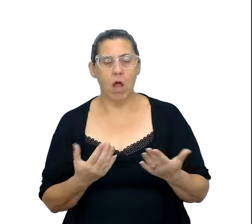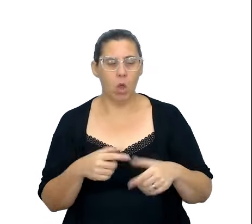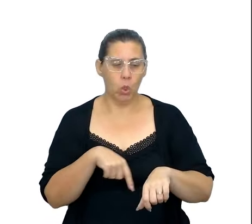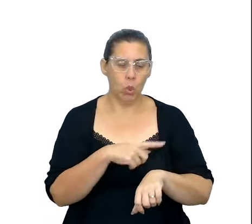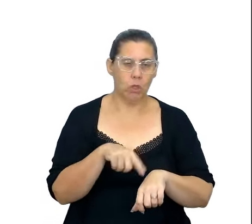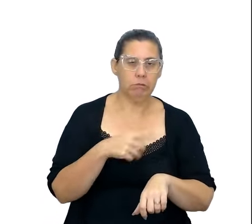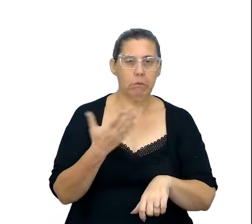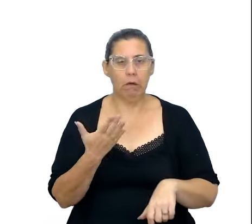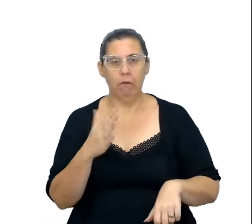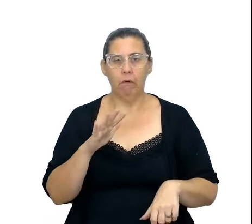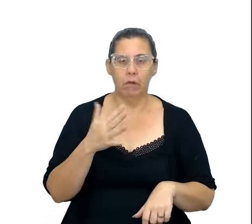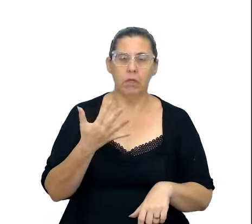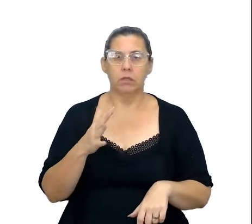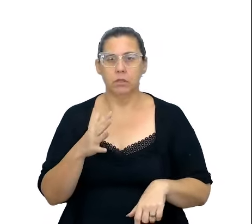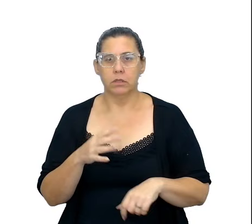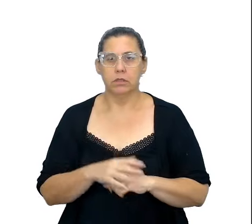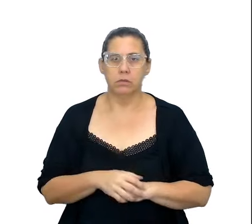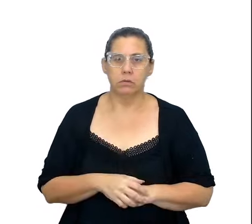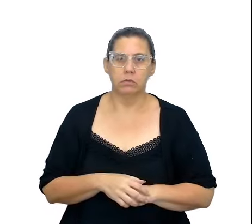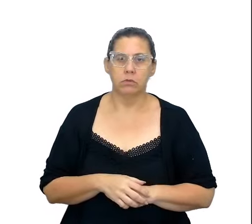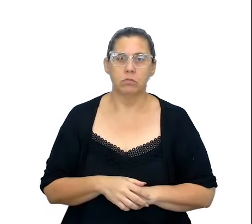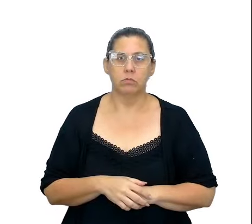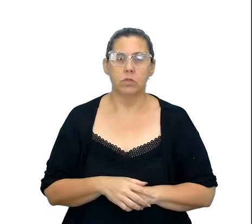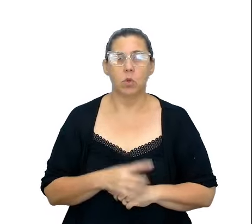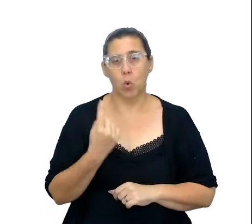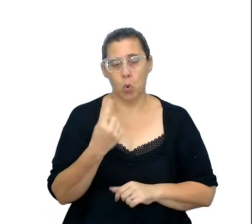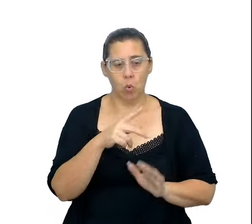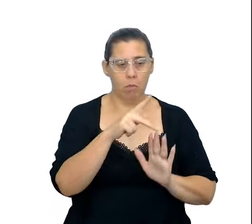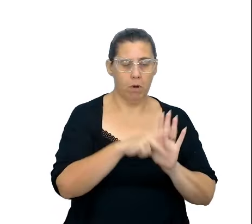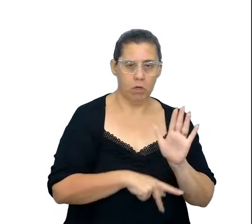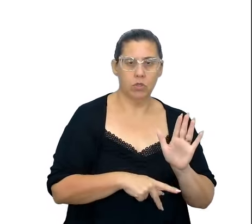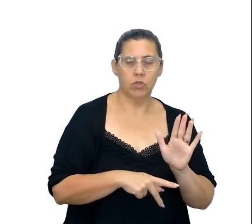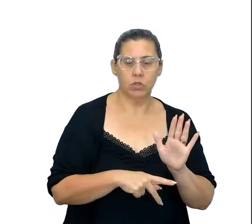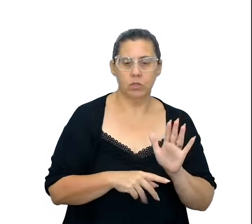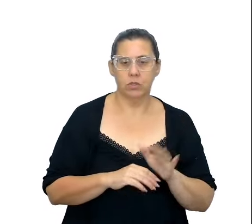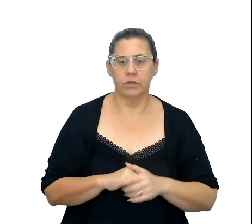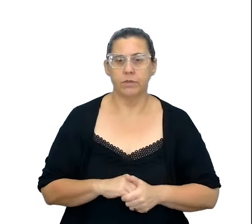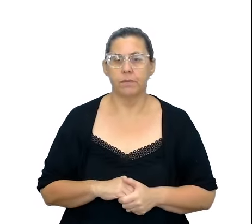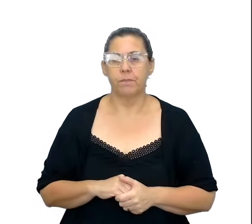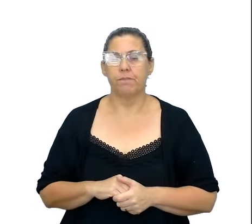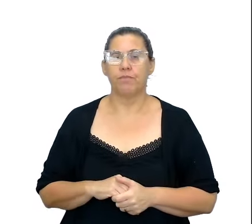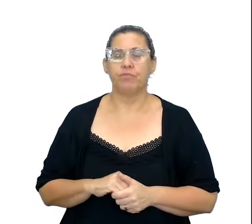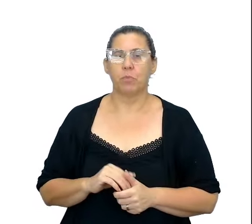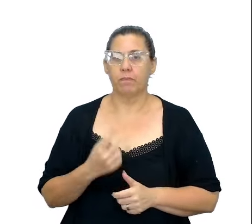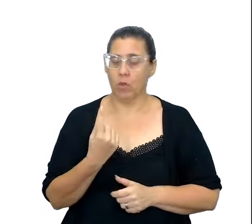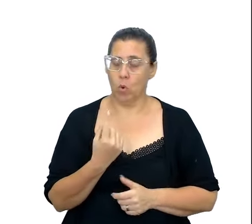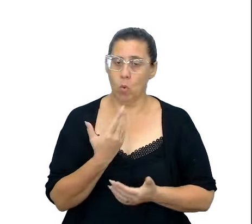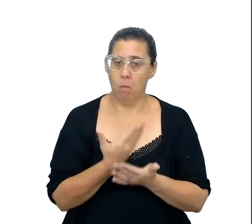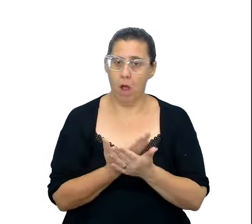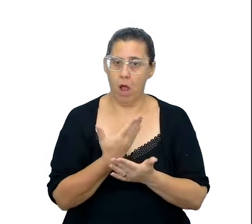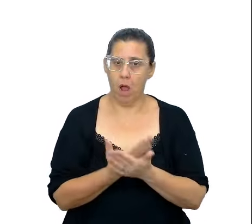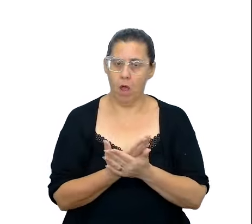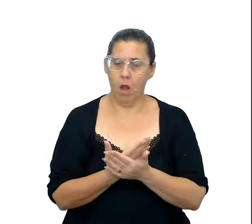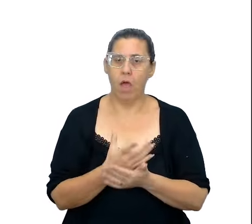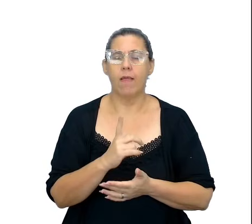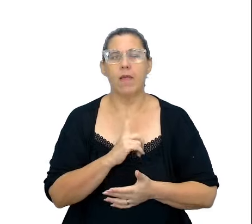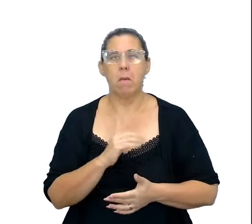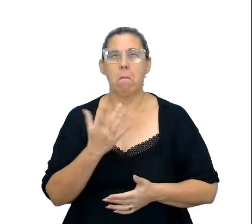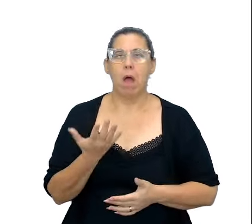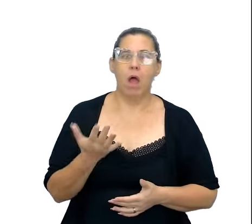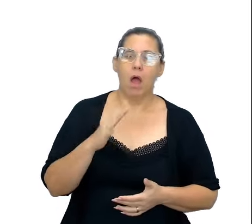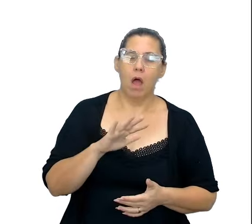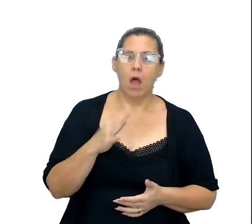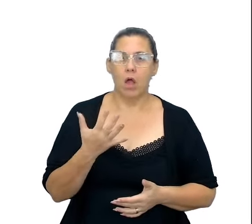vê, então, como a formulação de um projeto não é para ser aplicado numa aula só, né? A gente tem mais ou menos